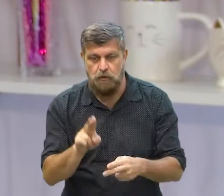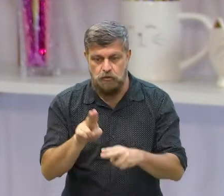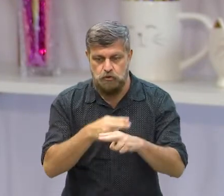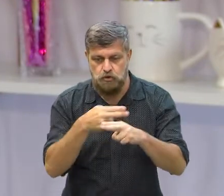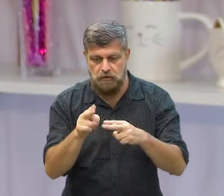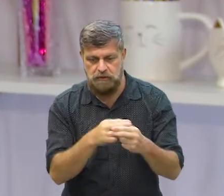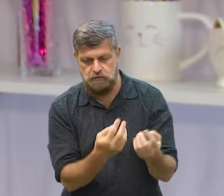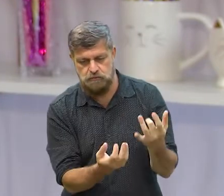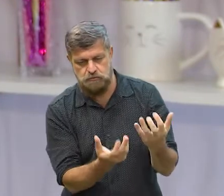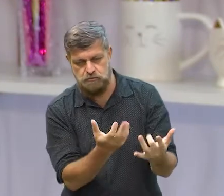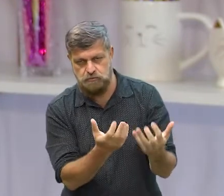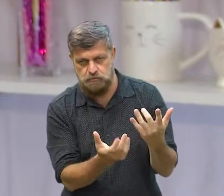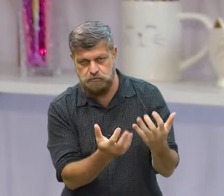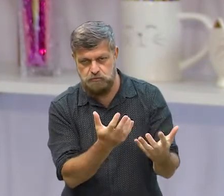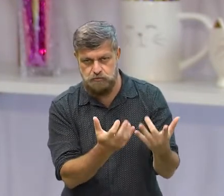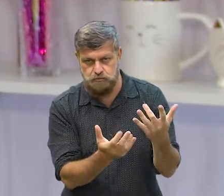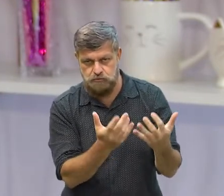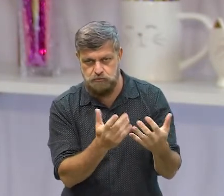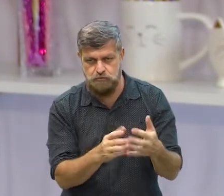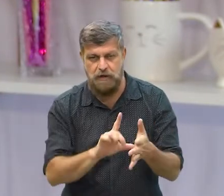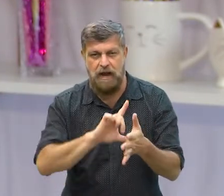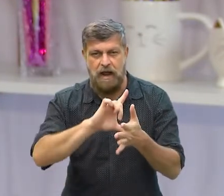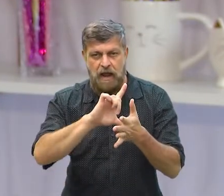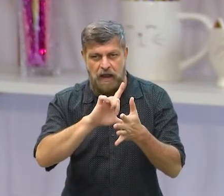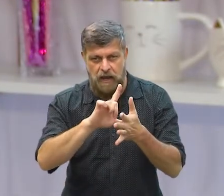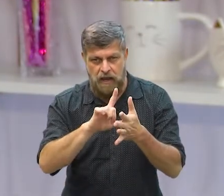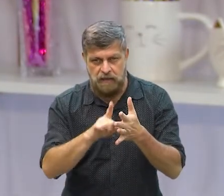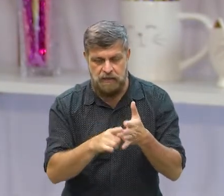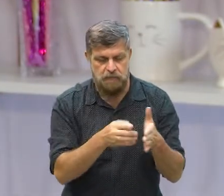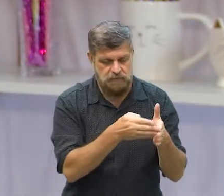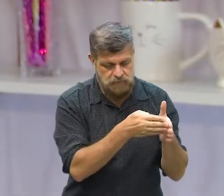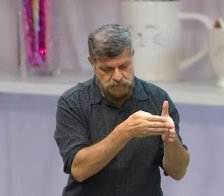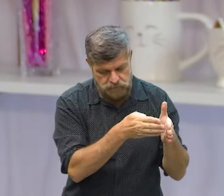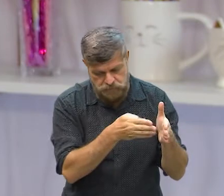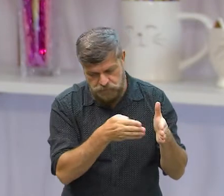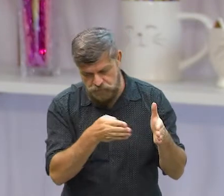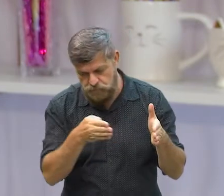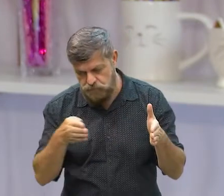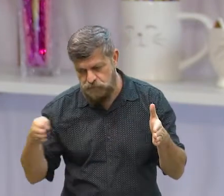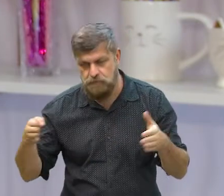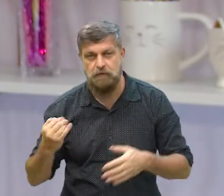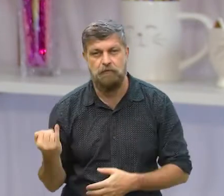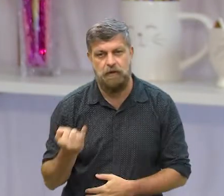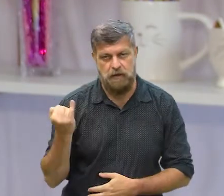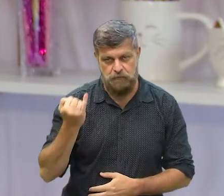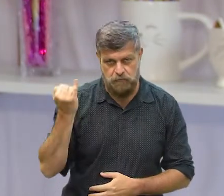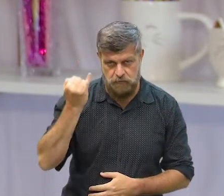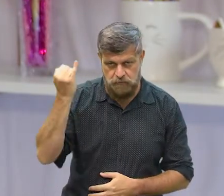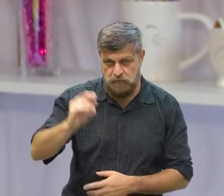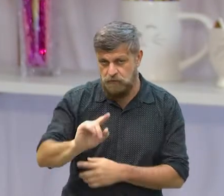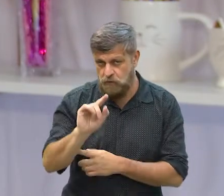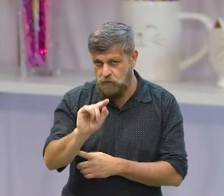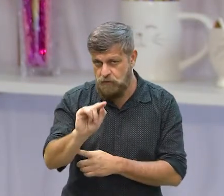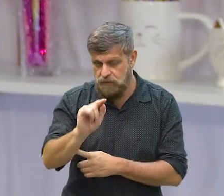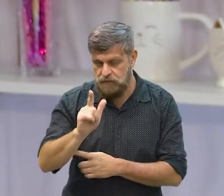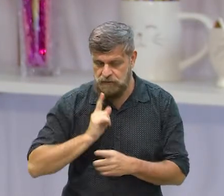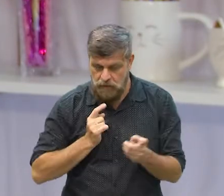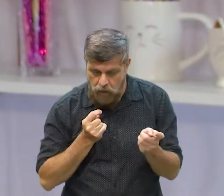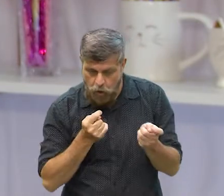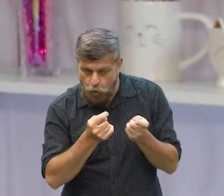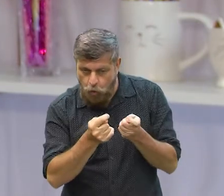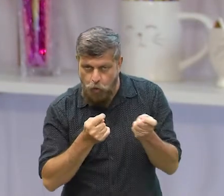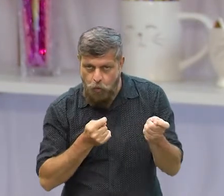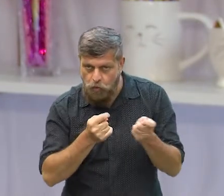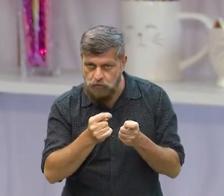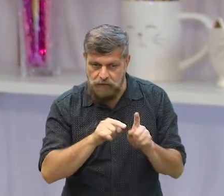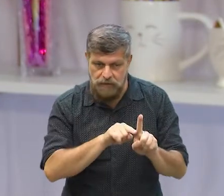até a temperatura da embalagem e depois fazer todo o processo de temperagem. Então é muito importante que fique monitorando a